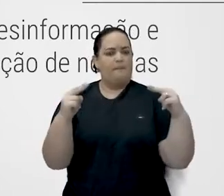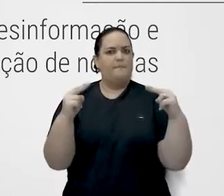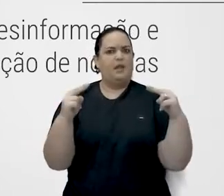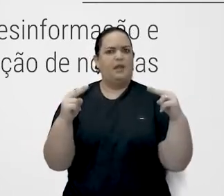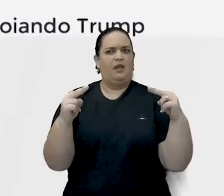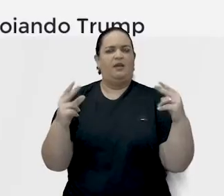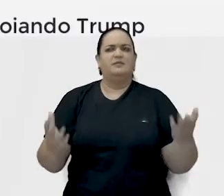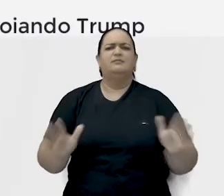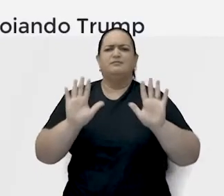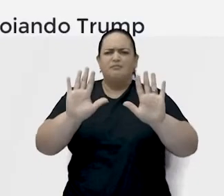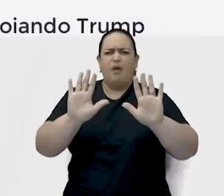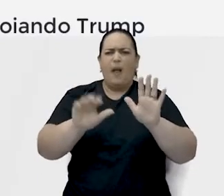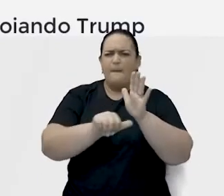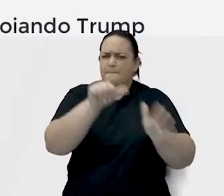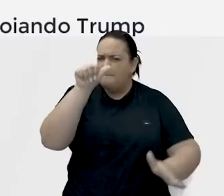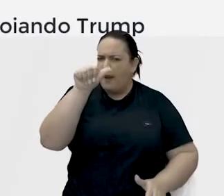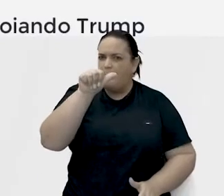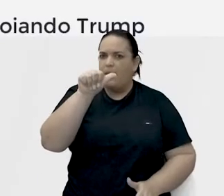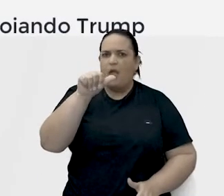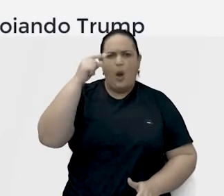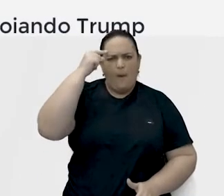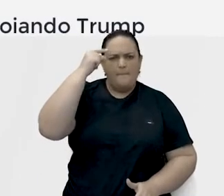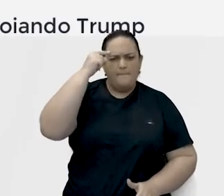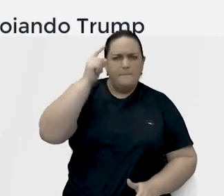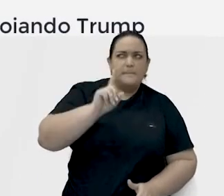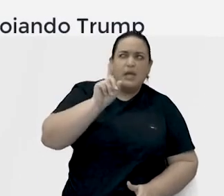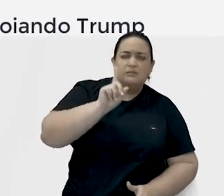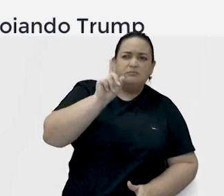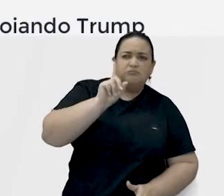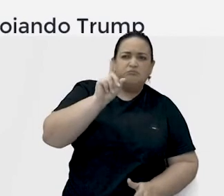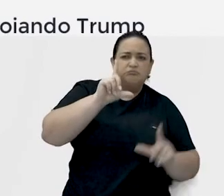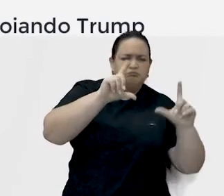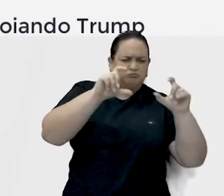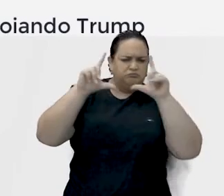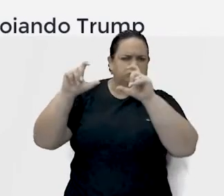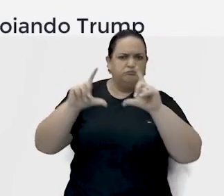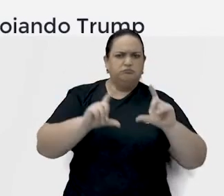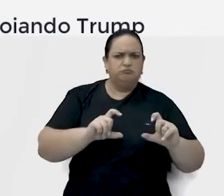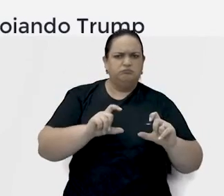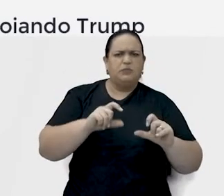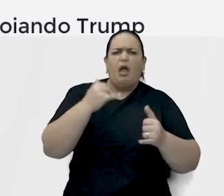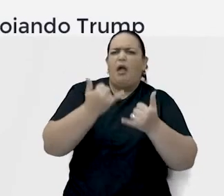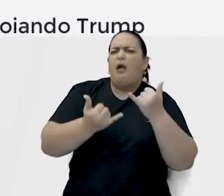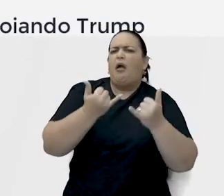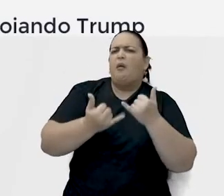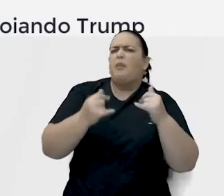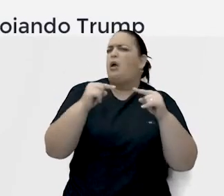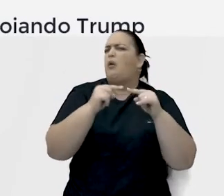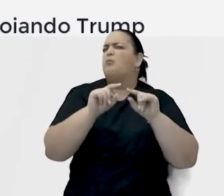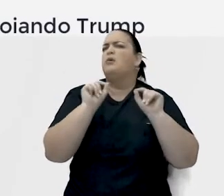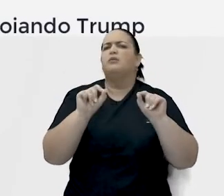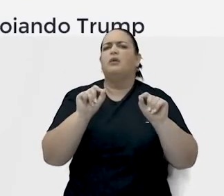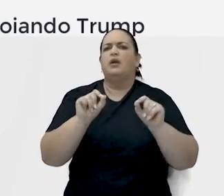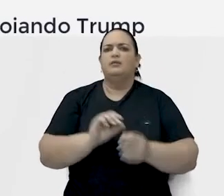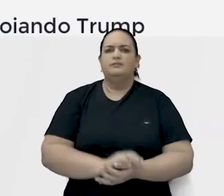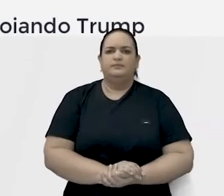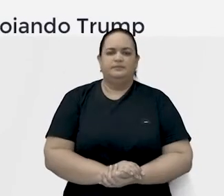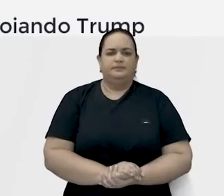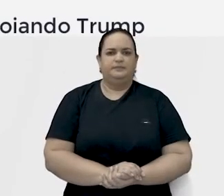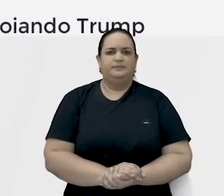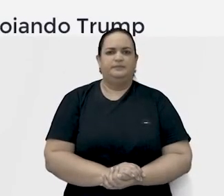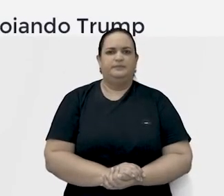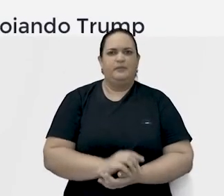quero que vocês pensem aí o que é que essas três imagens têm em comum, tá? Um, dois,